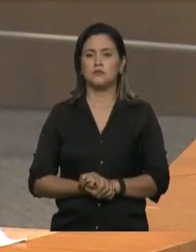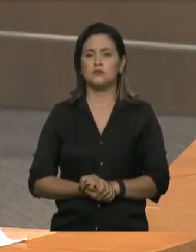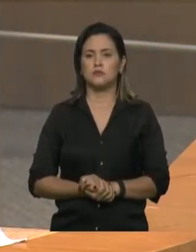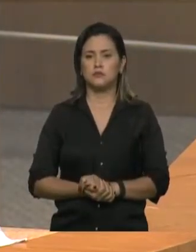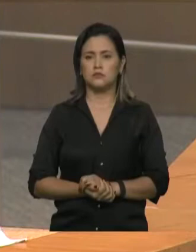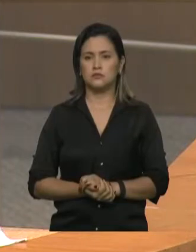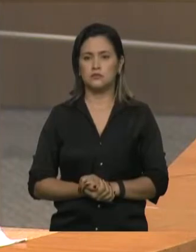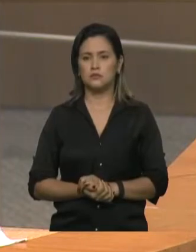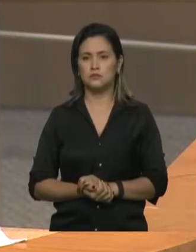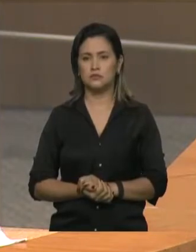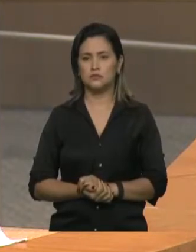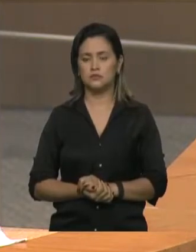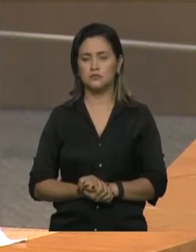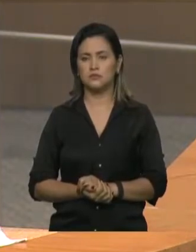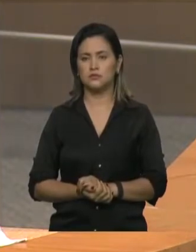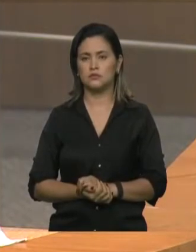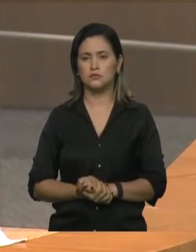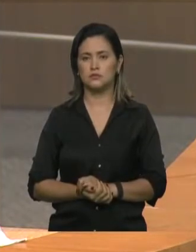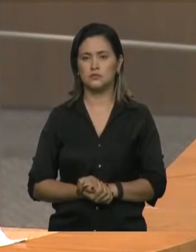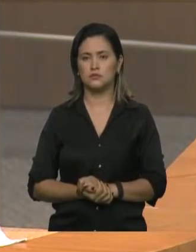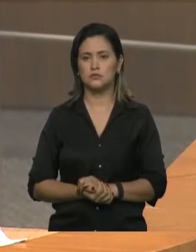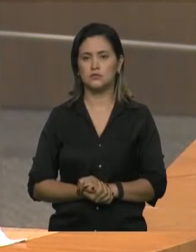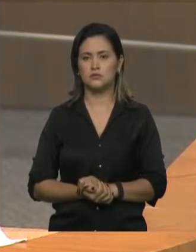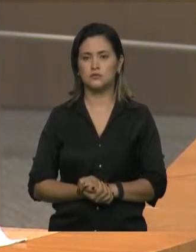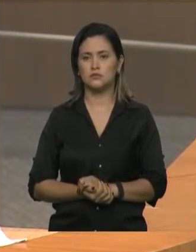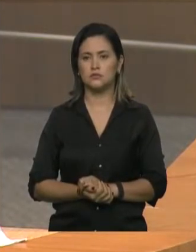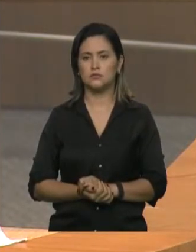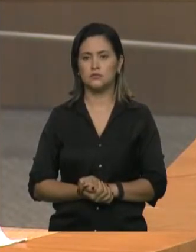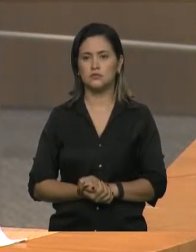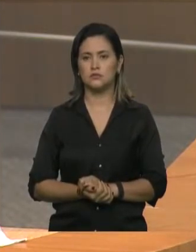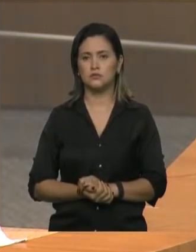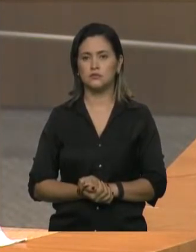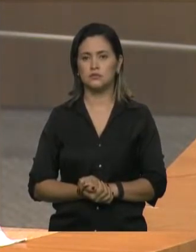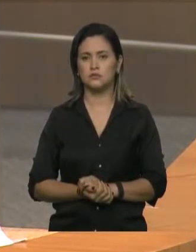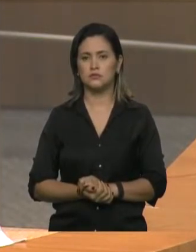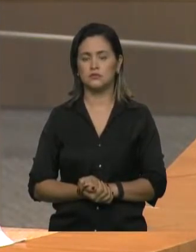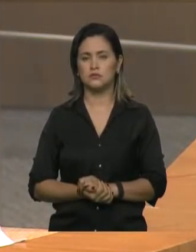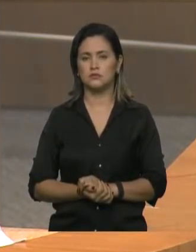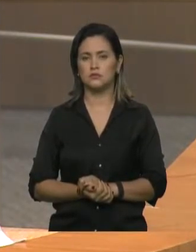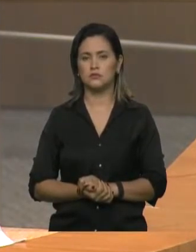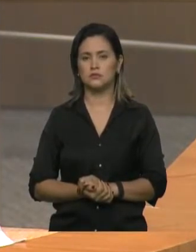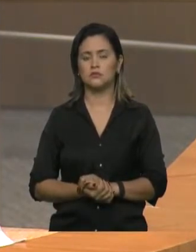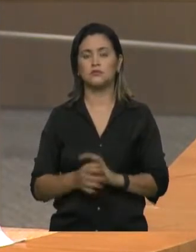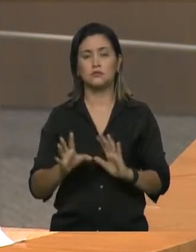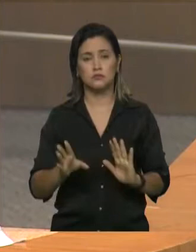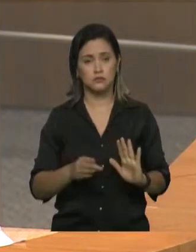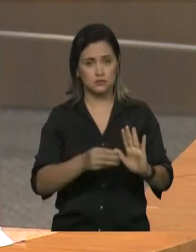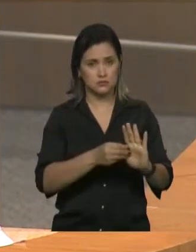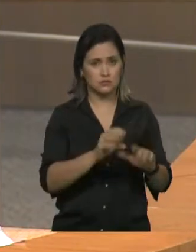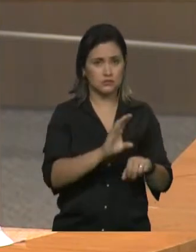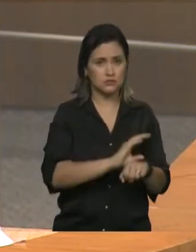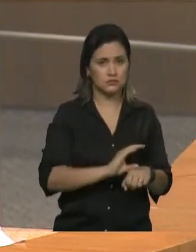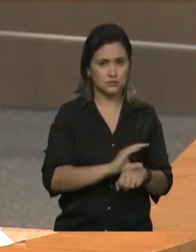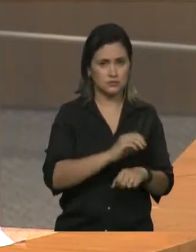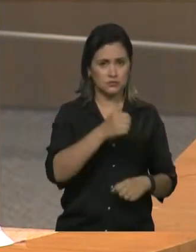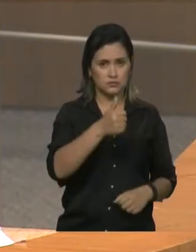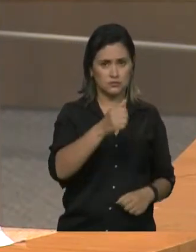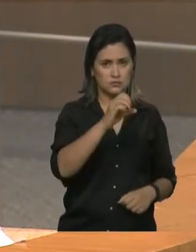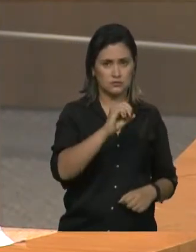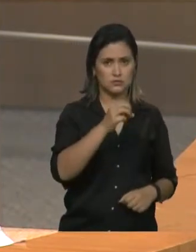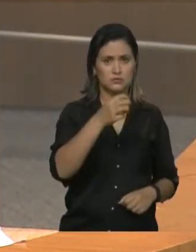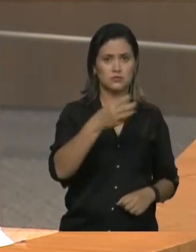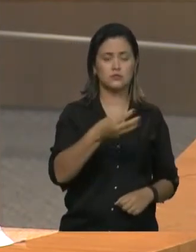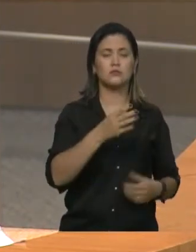que se adequa à emenda constitucional 103, promulgada no dia 12 de